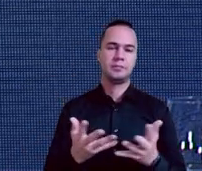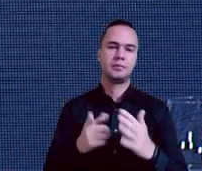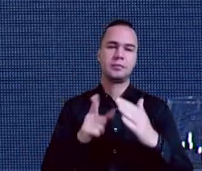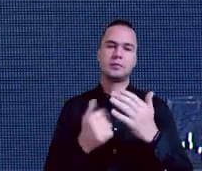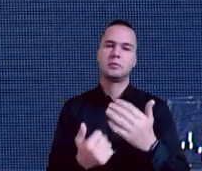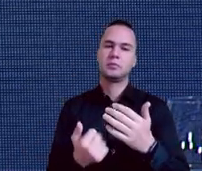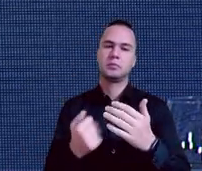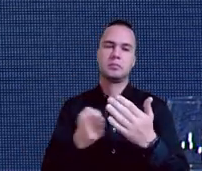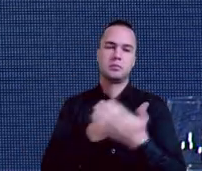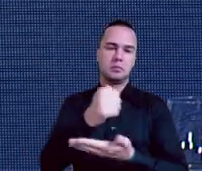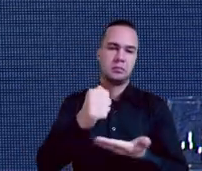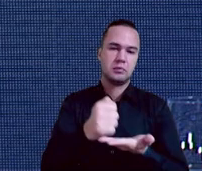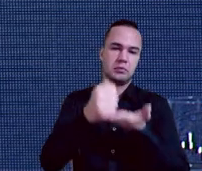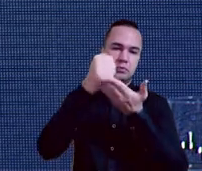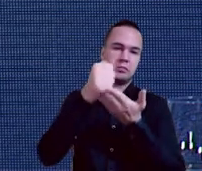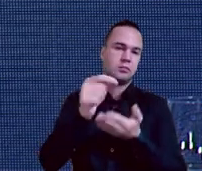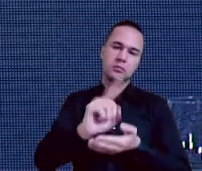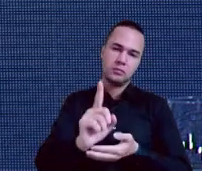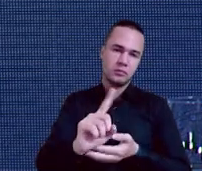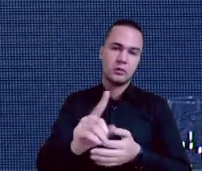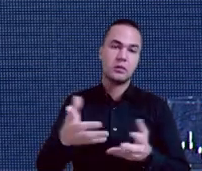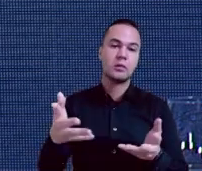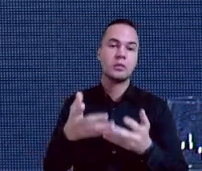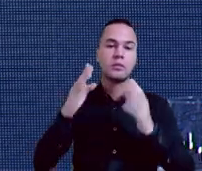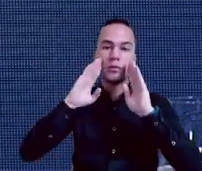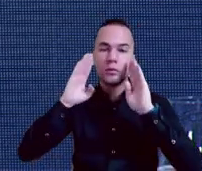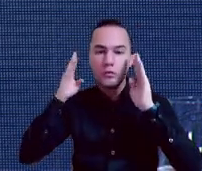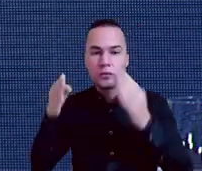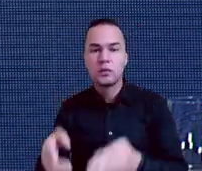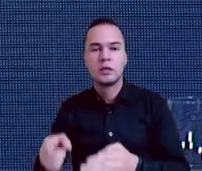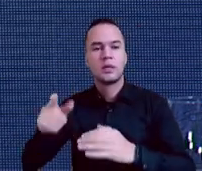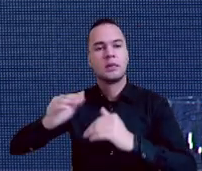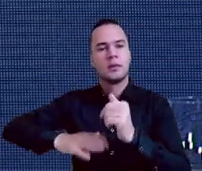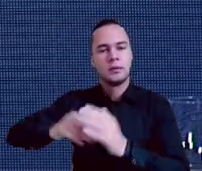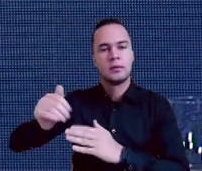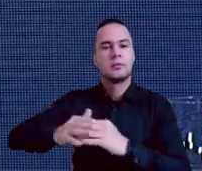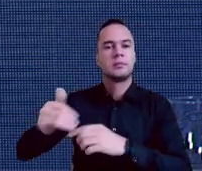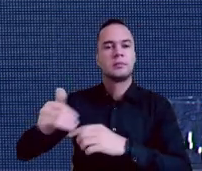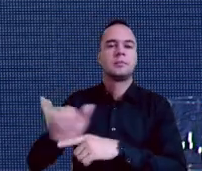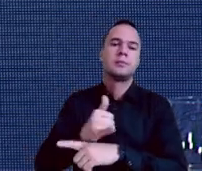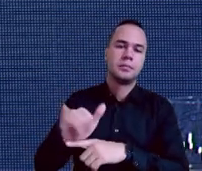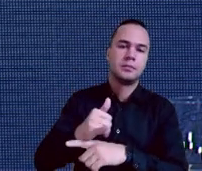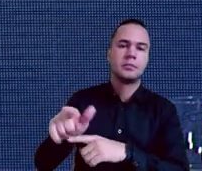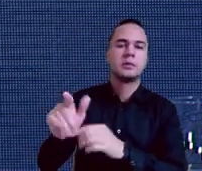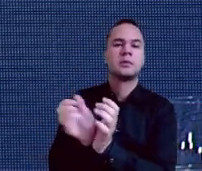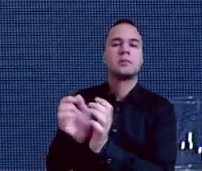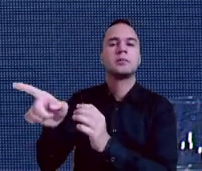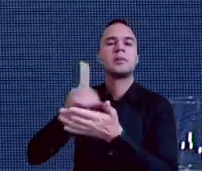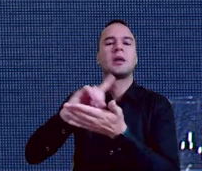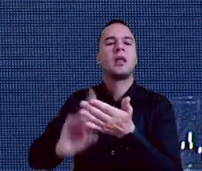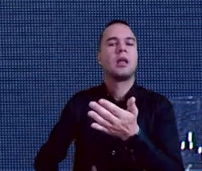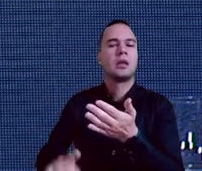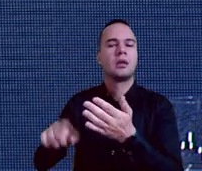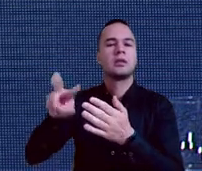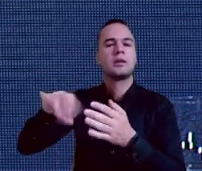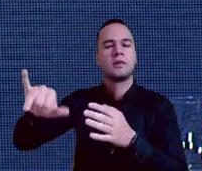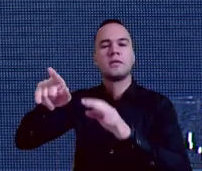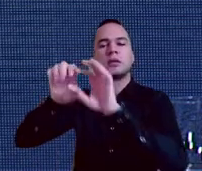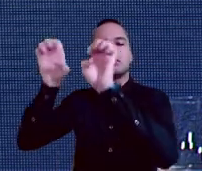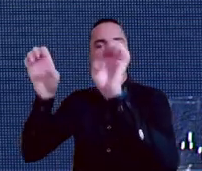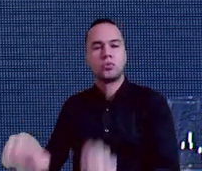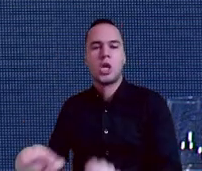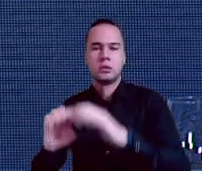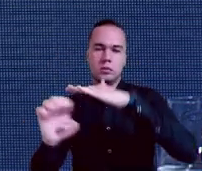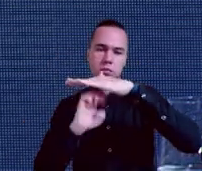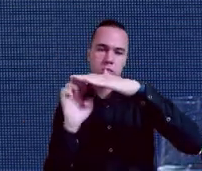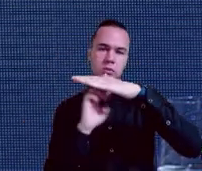qualquer crescimento agora você tem que focar muito mais em eficiência no seu Company design Como que você vai reestruturar a companhia e a gente tem